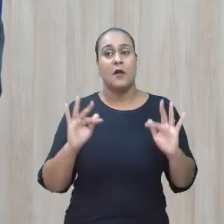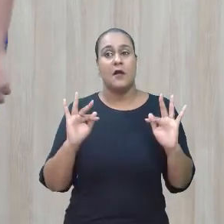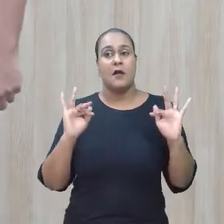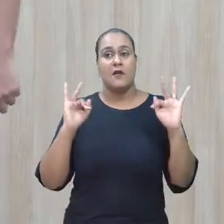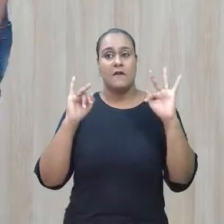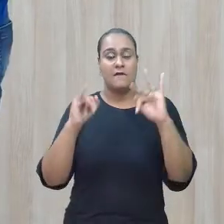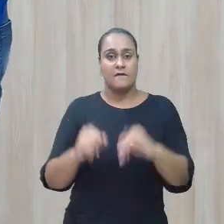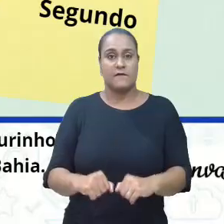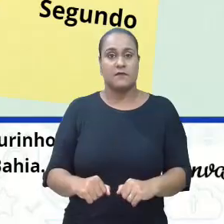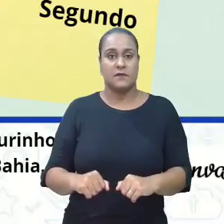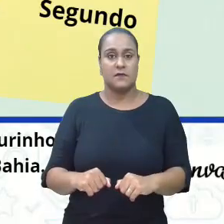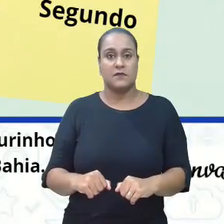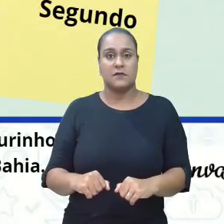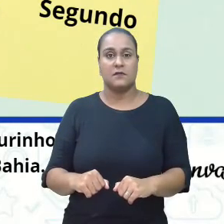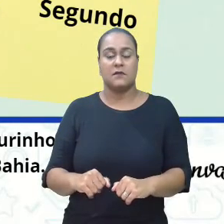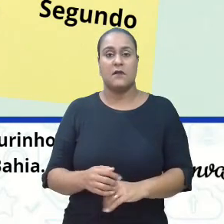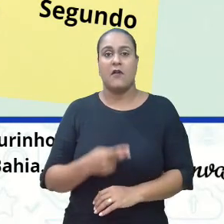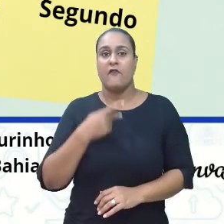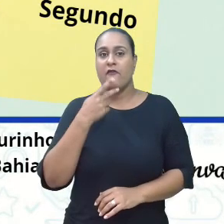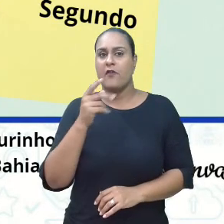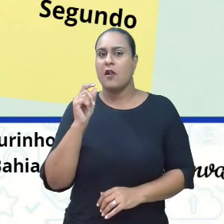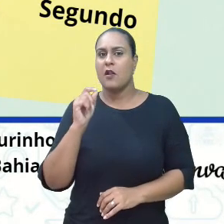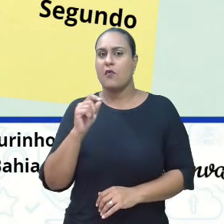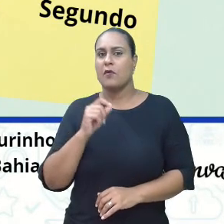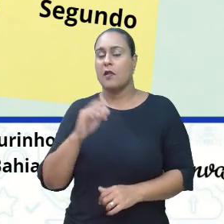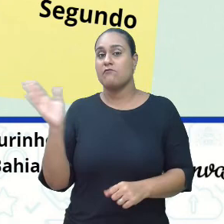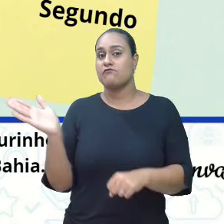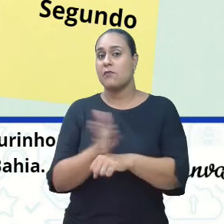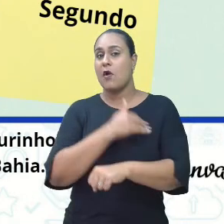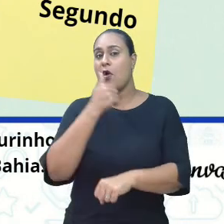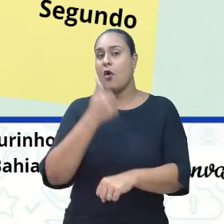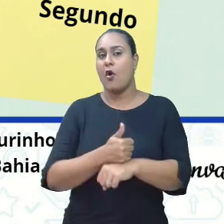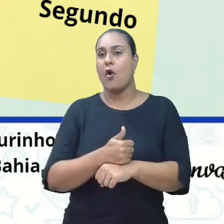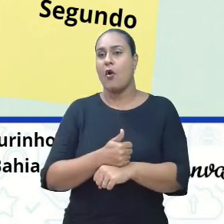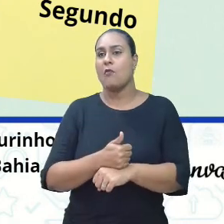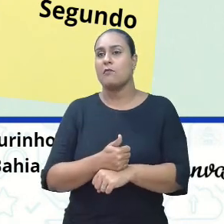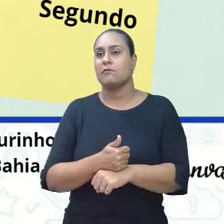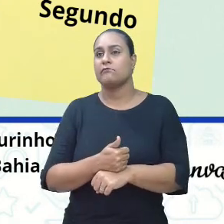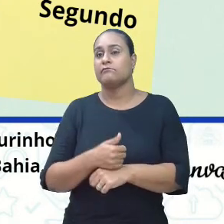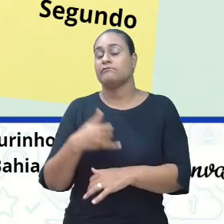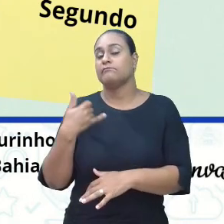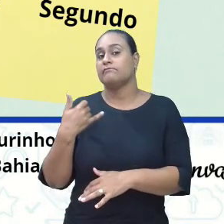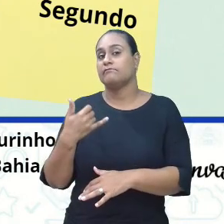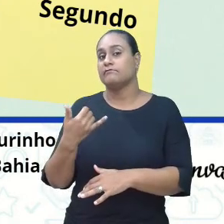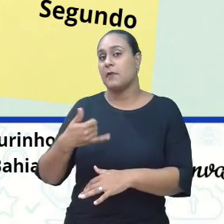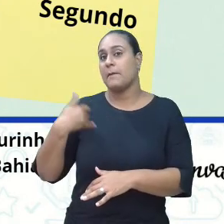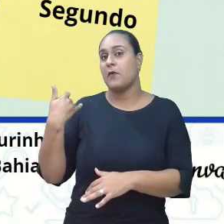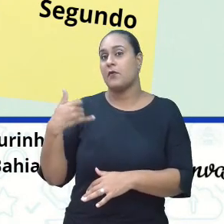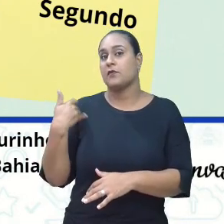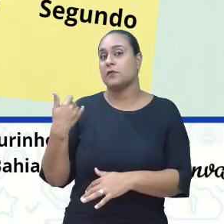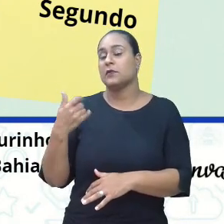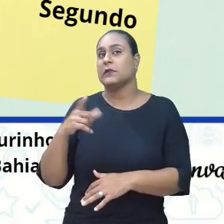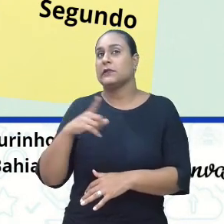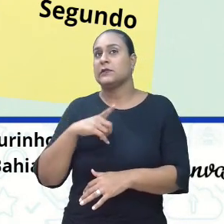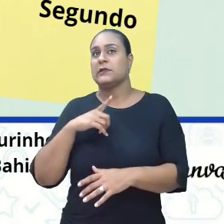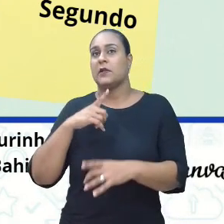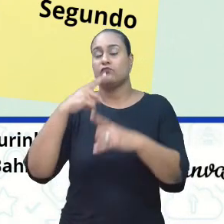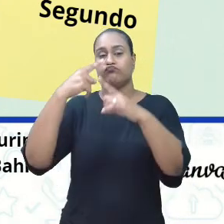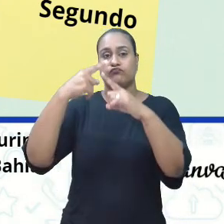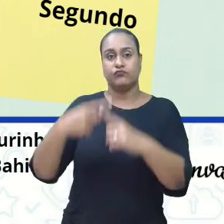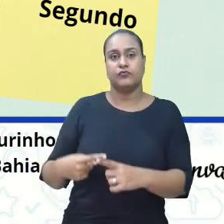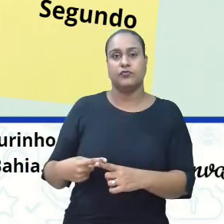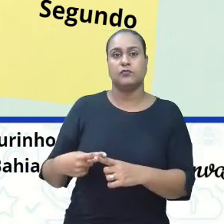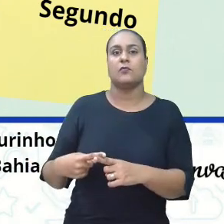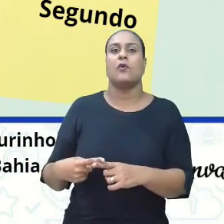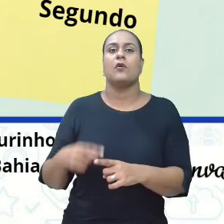finalizar, a gente termina, né, falar um pouco sobre esse golpe da maioridade diante de muita disputa, de tensões entre as